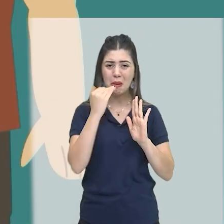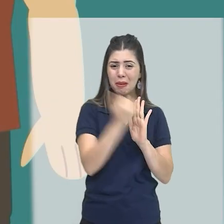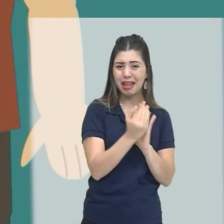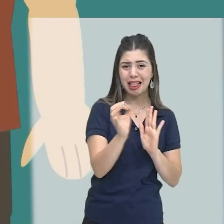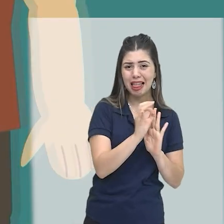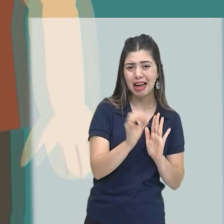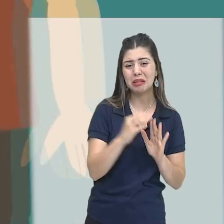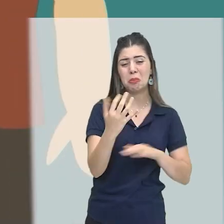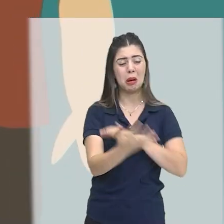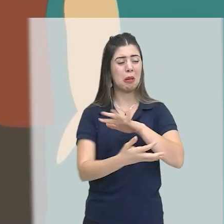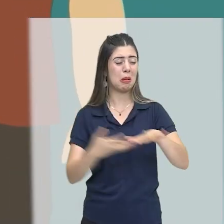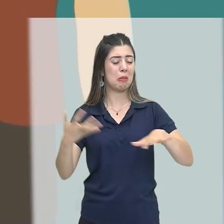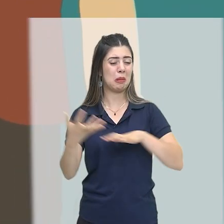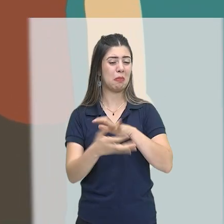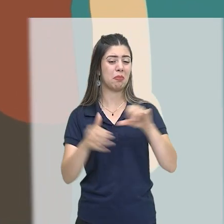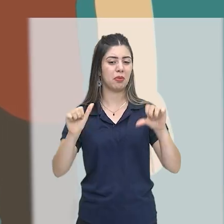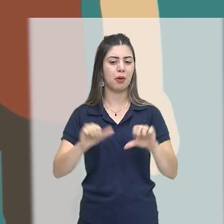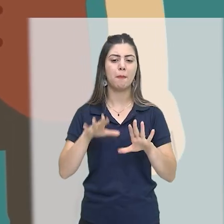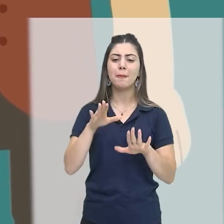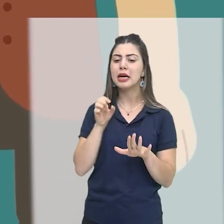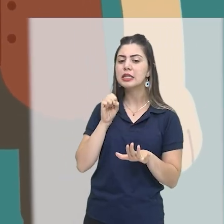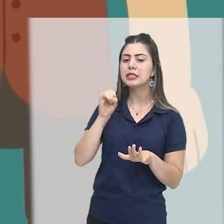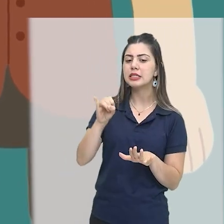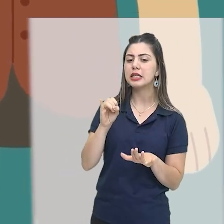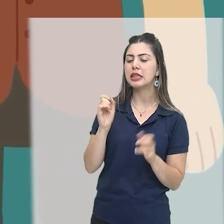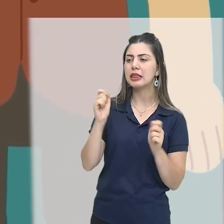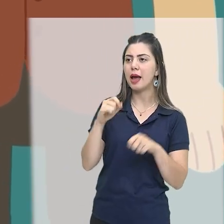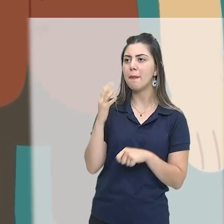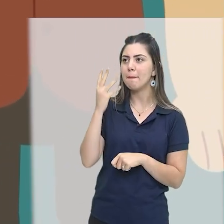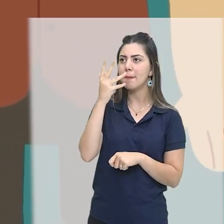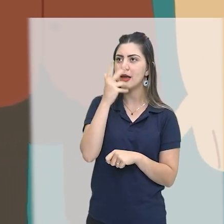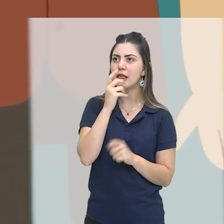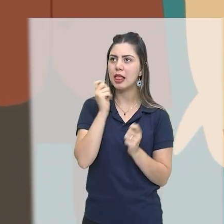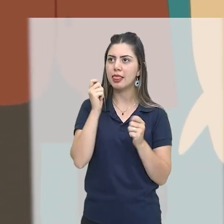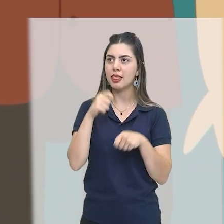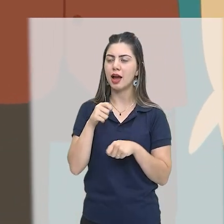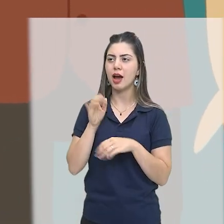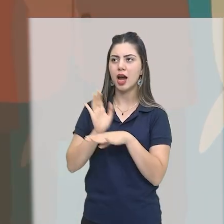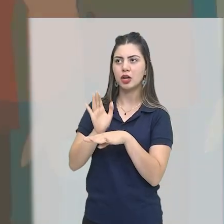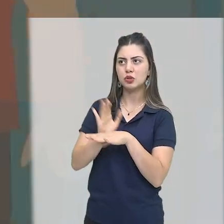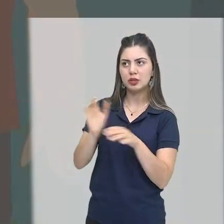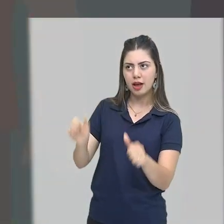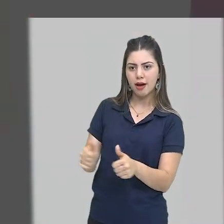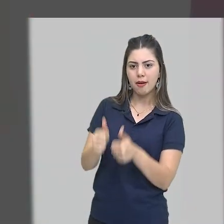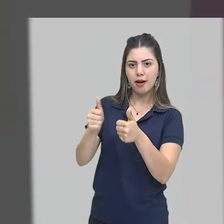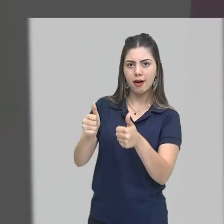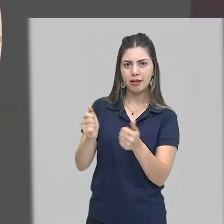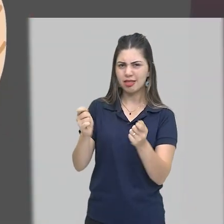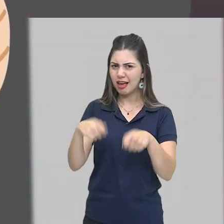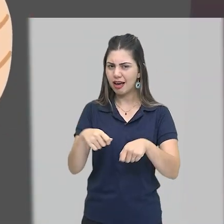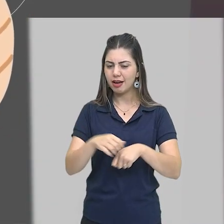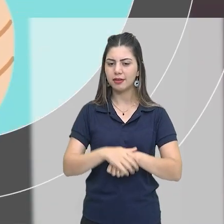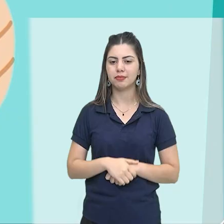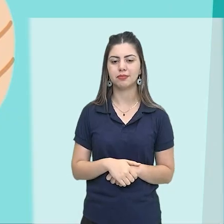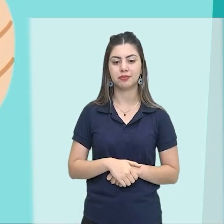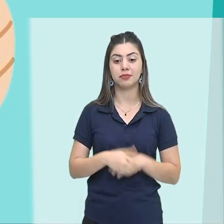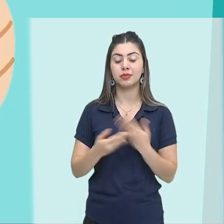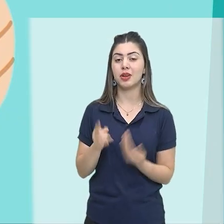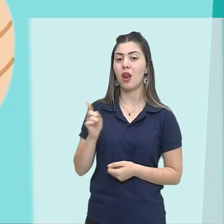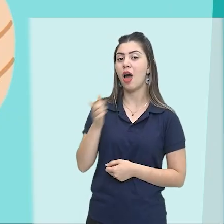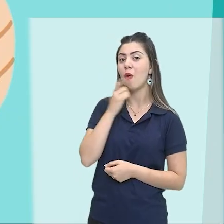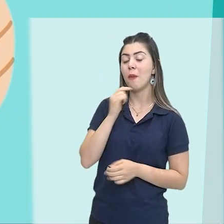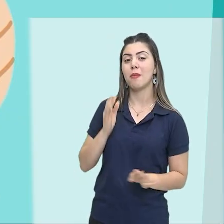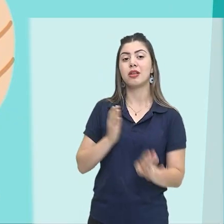caos. Mas e se a beleza pudesse mudar as pessoas? E assim, Tistu descobriu